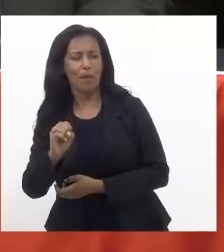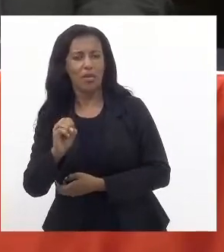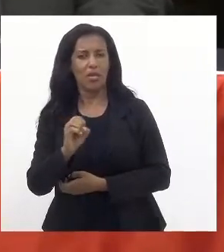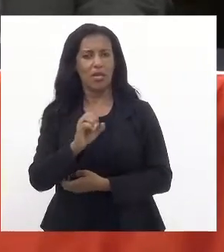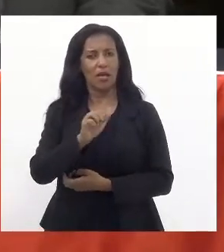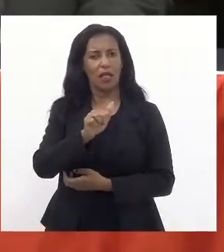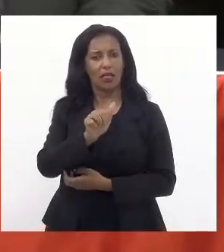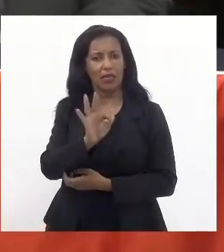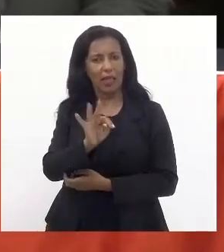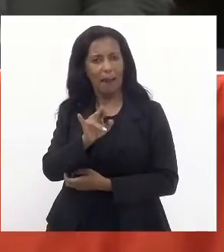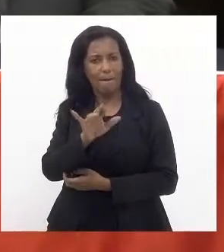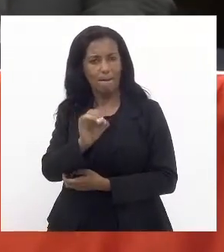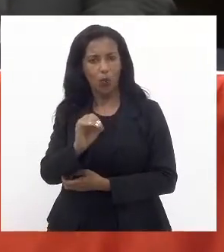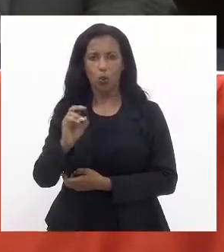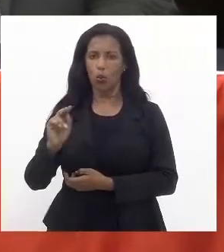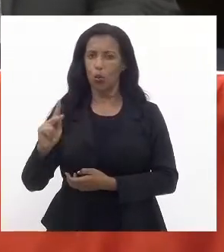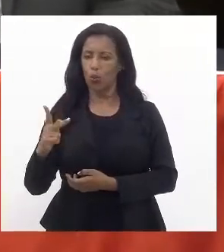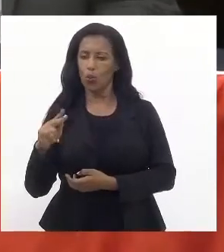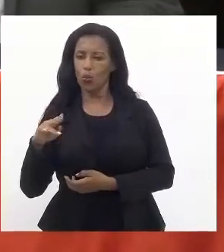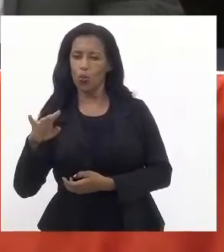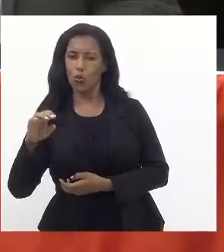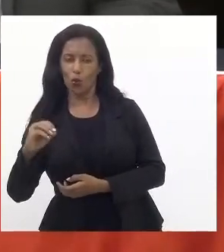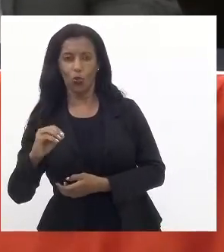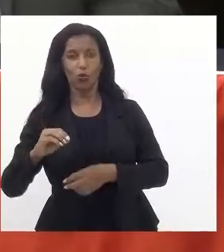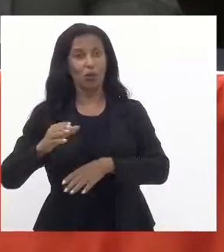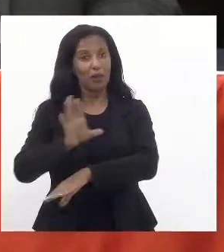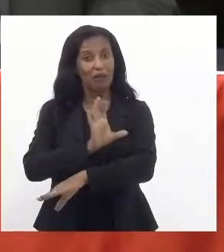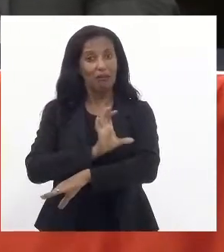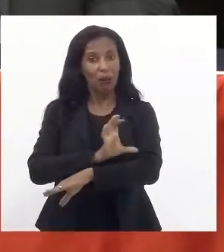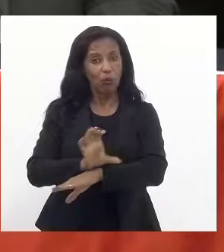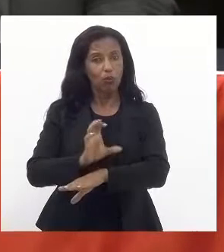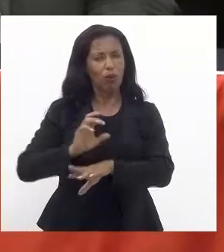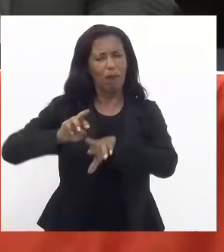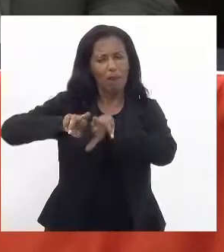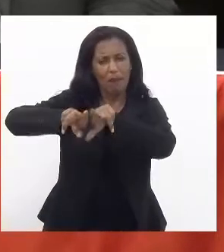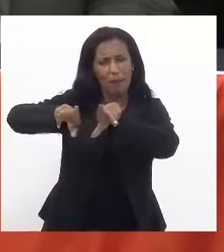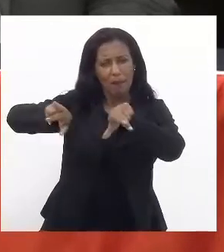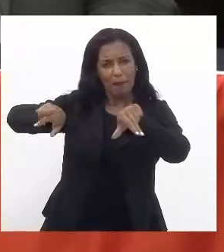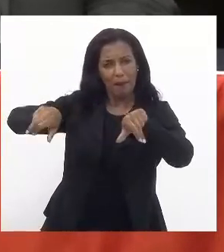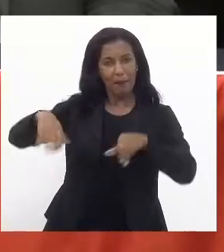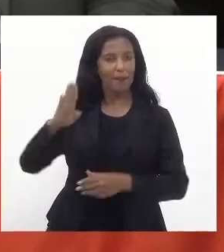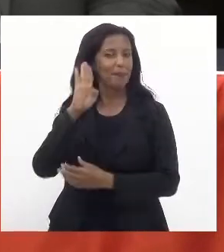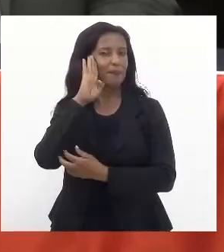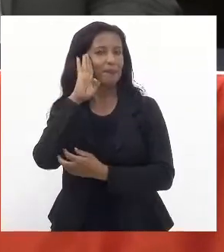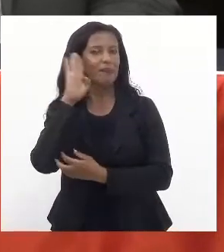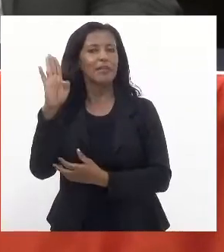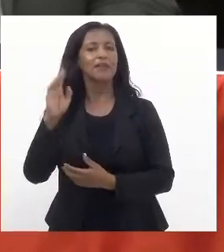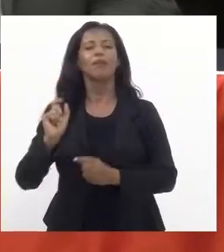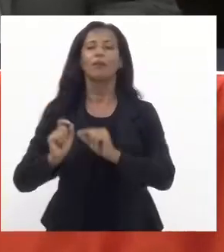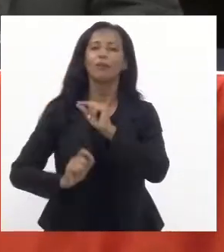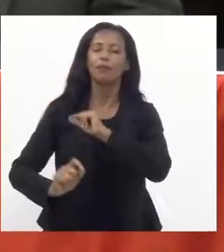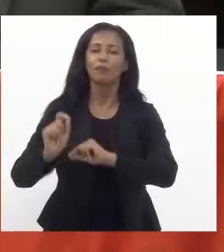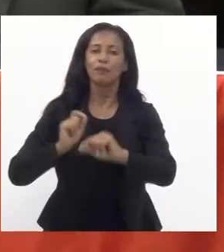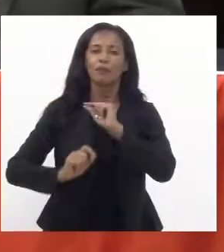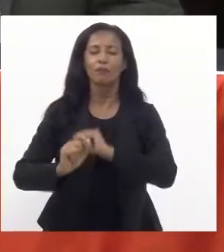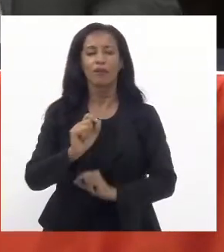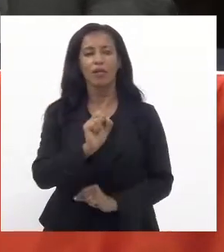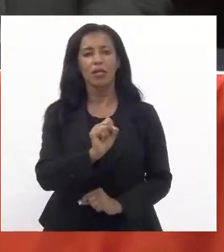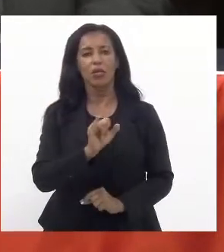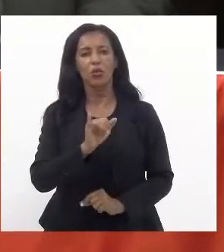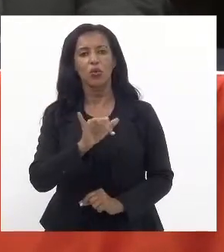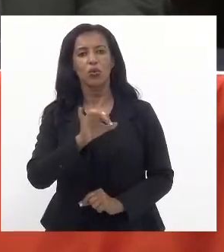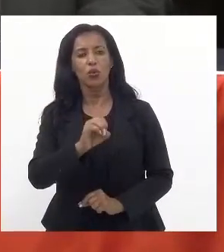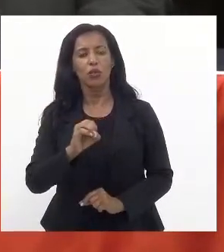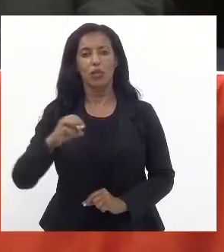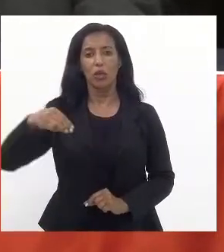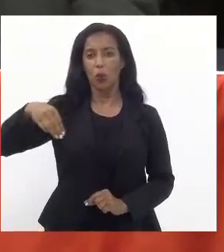humus. Na cultura existem diversos clubes sociais aqui no Rio de Janeiro, principalmente o Sírio-Libanês e o